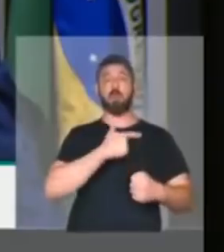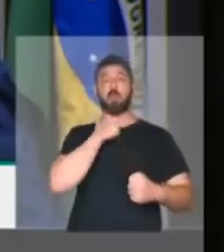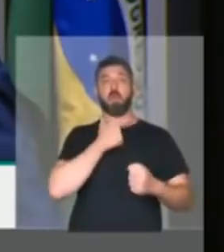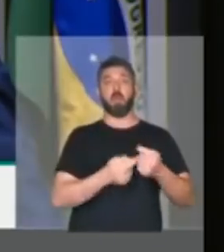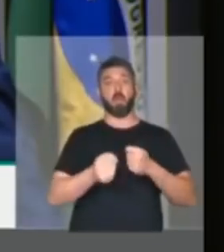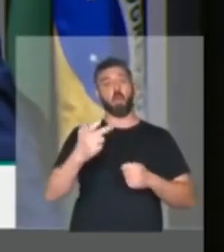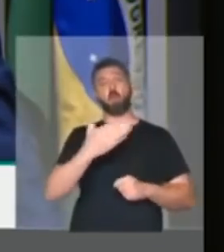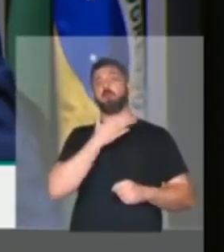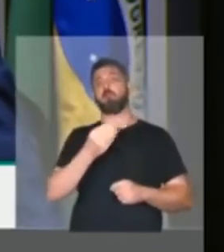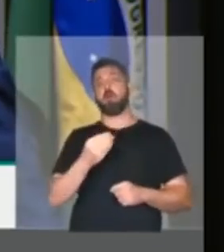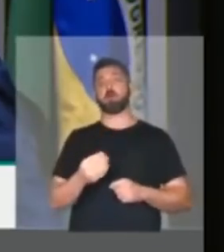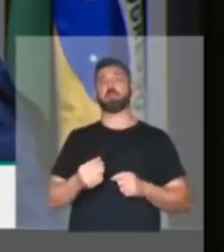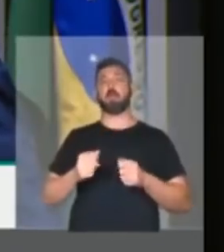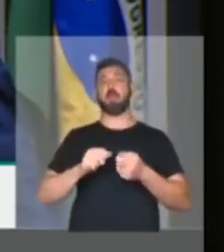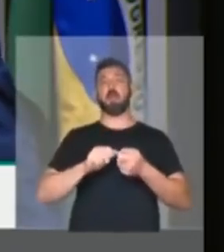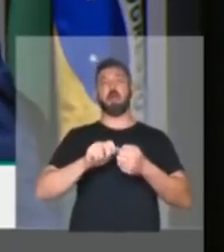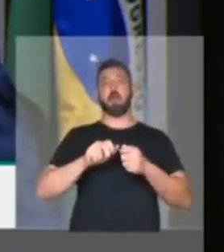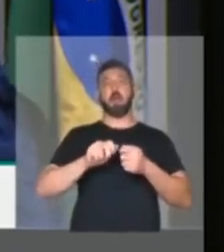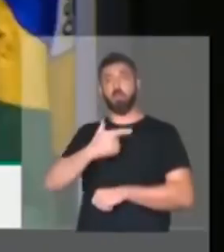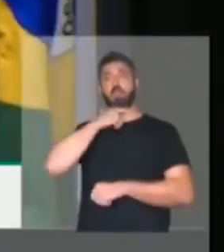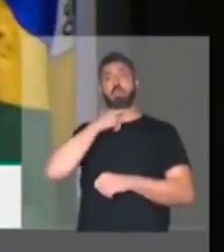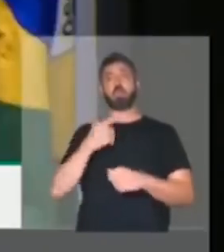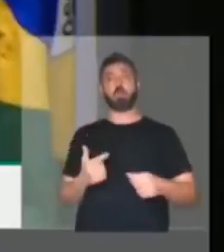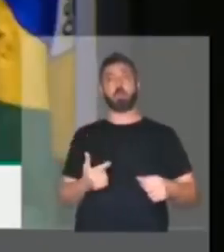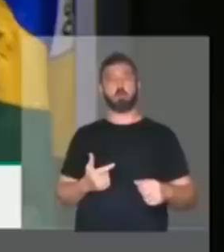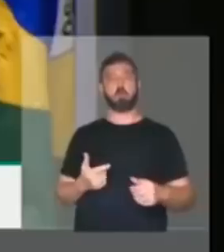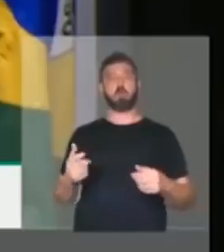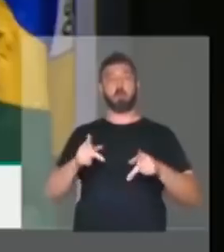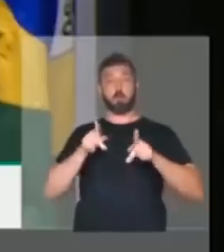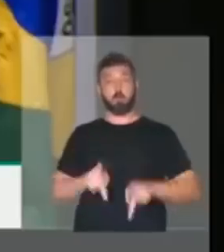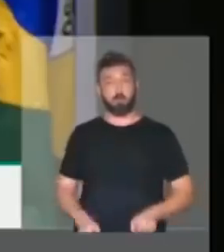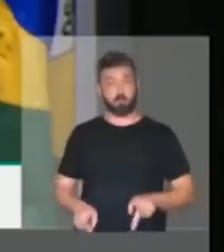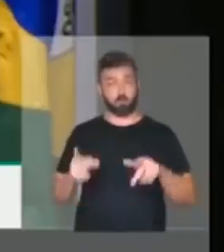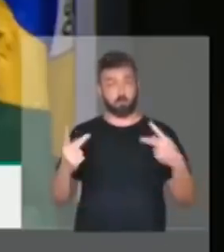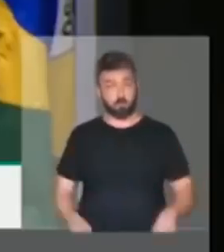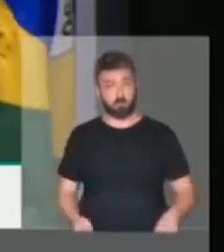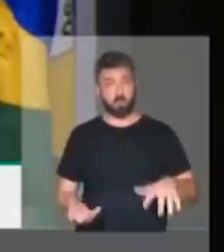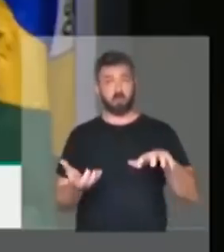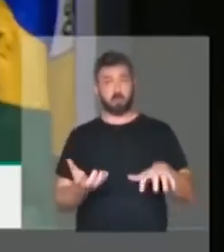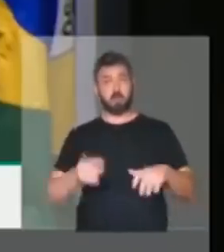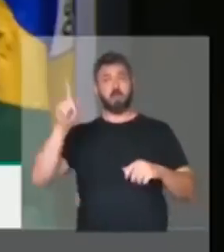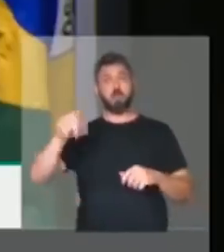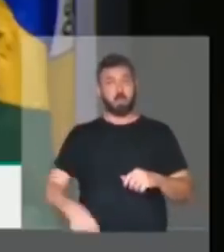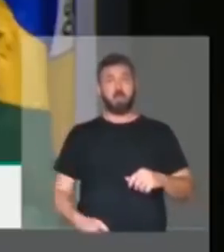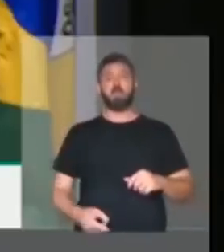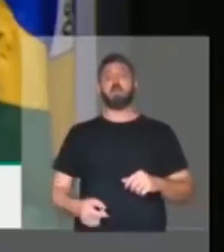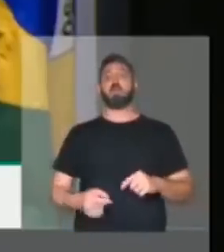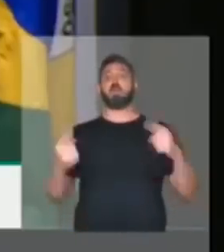só hipócrita que defende ajuste pros outros, mas não corta na própria carne. Essa postura do parlamento é